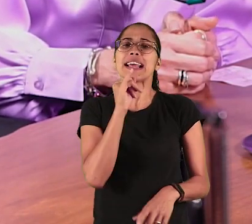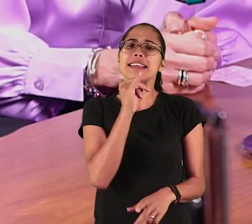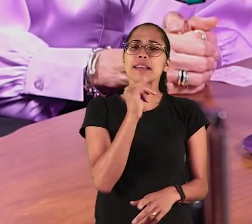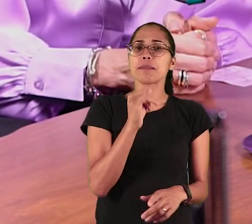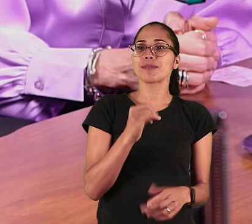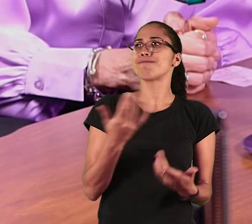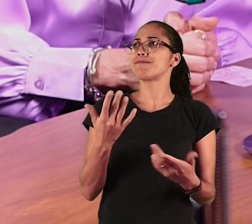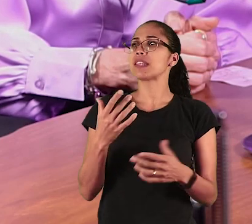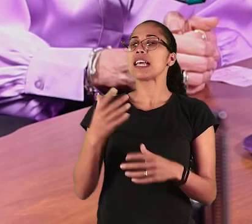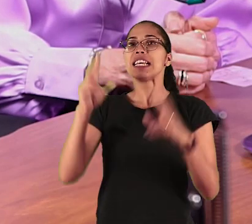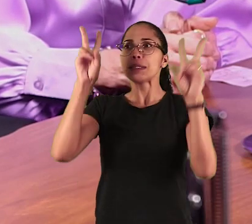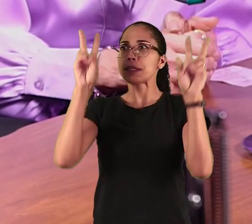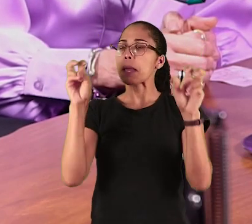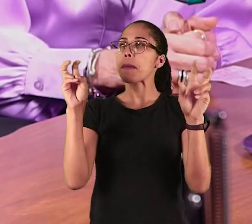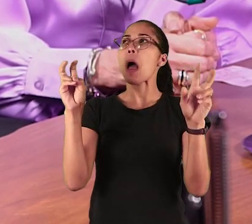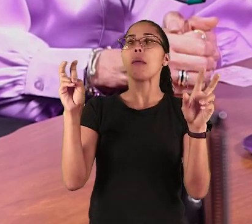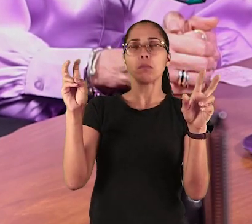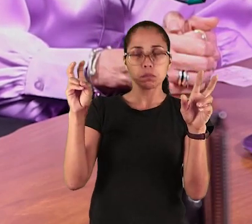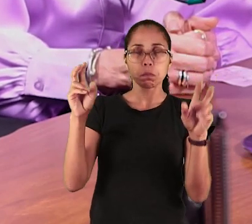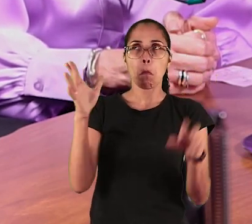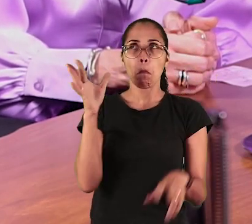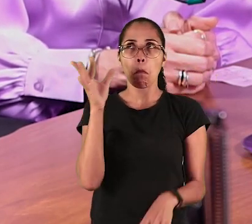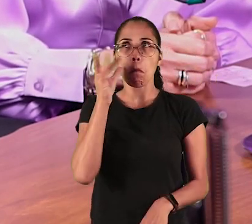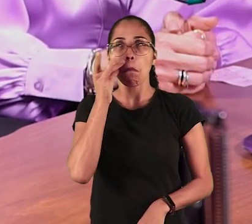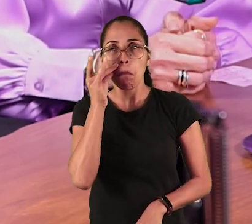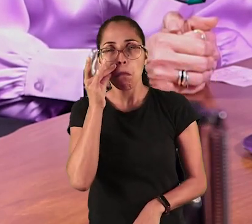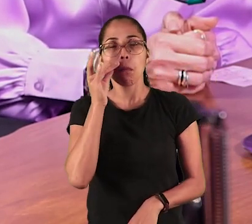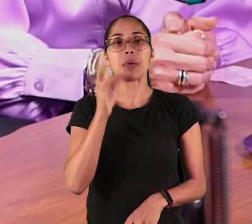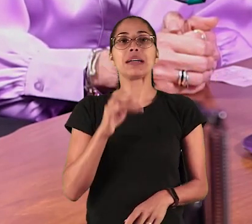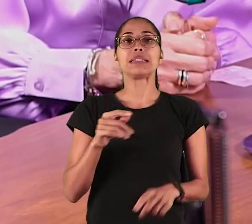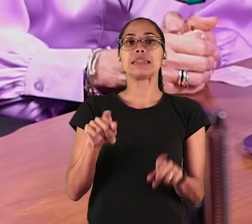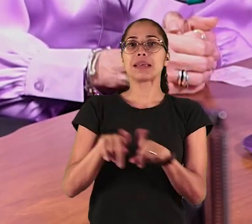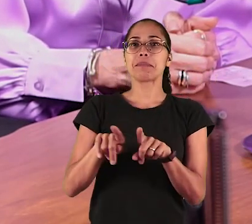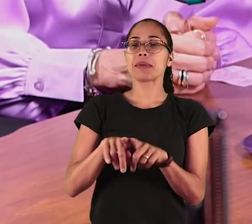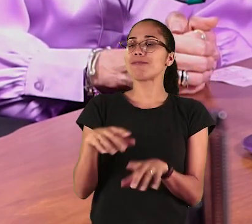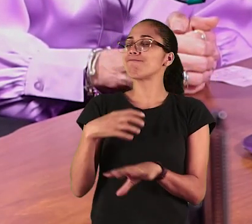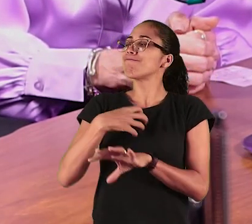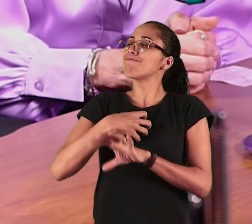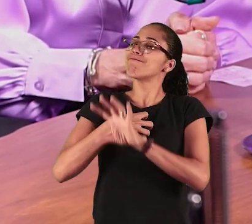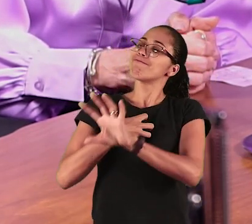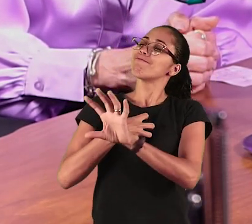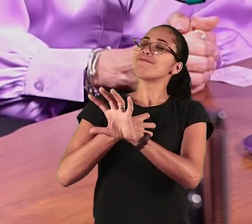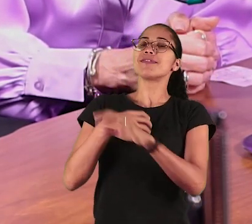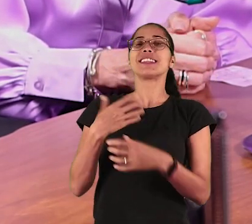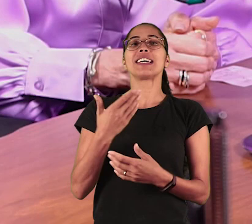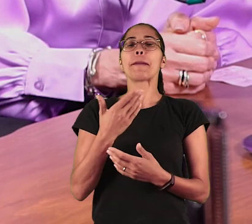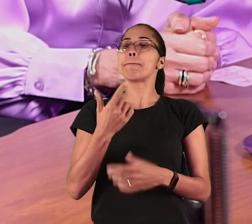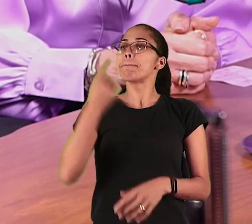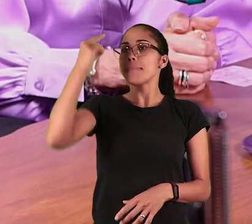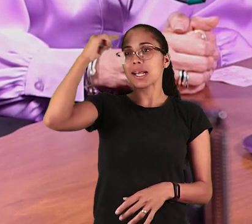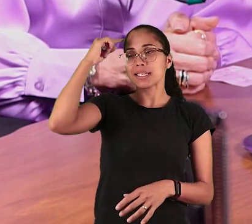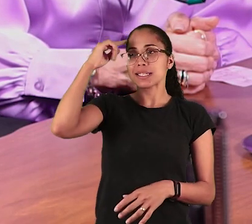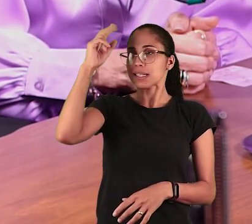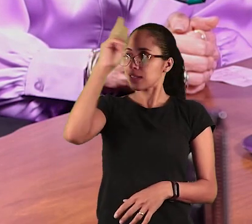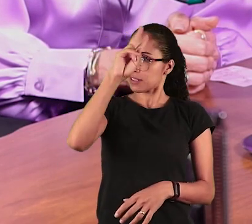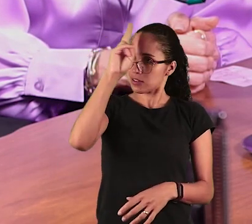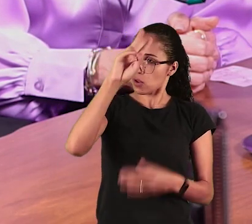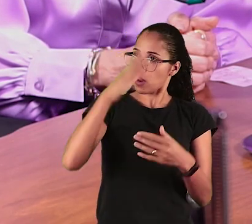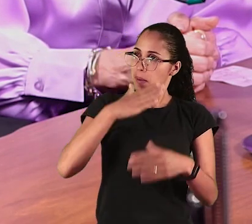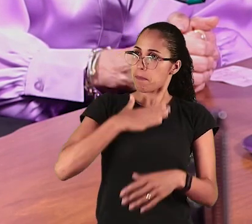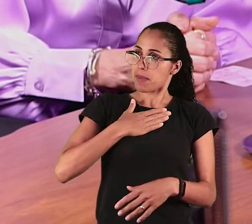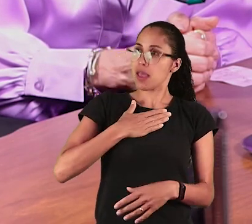que assim reais que eu escuto eu vivo todo dia eu me inspirei também muito na história de vocês assim pensando um pouco da minha história